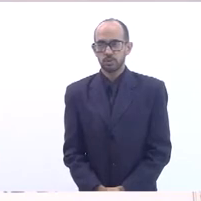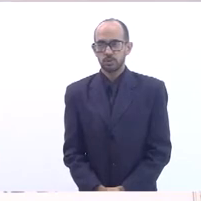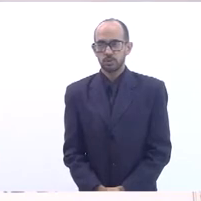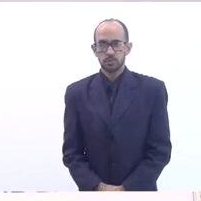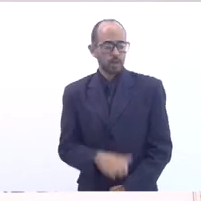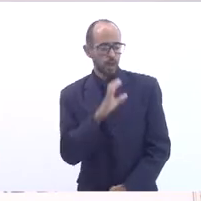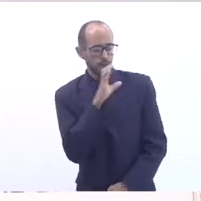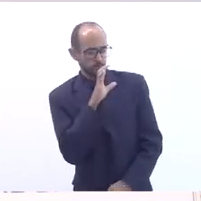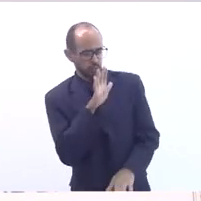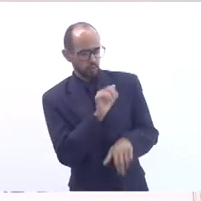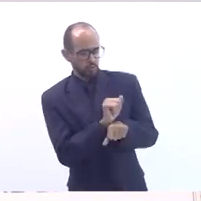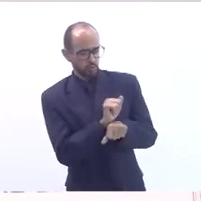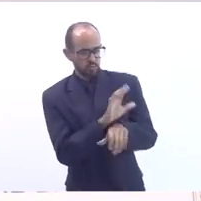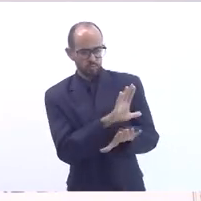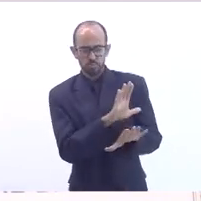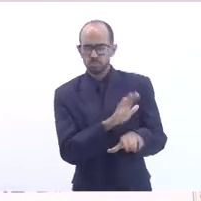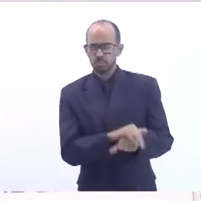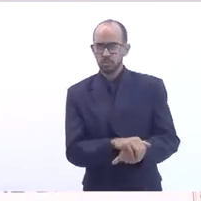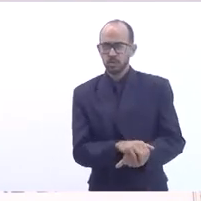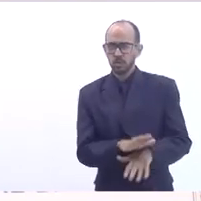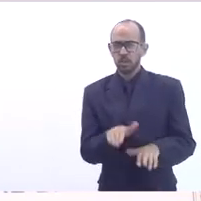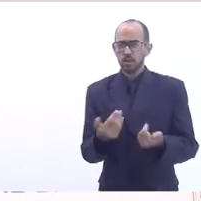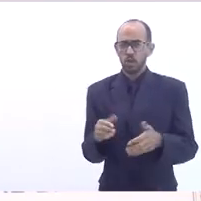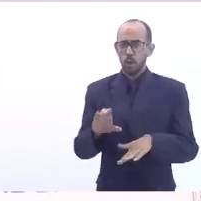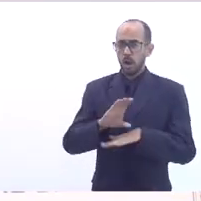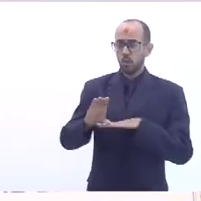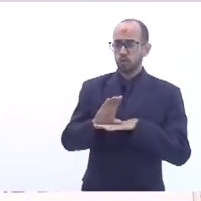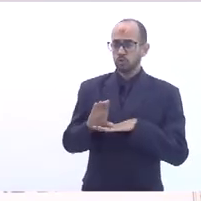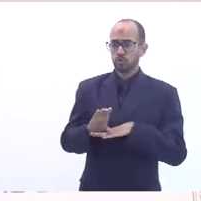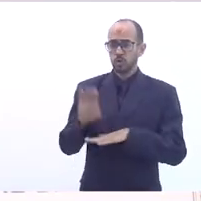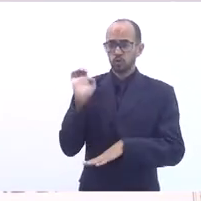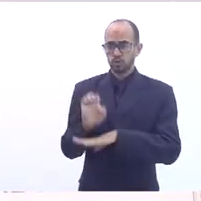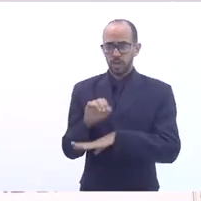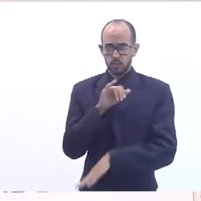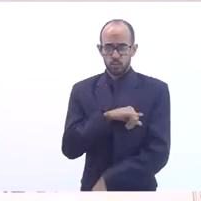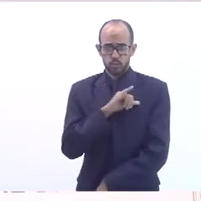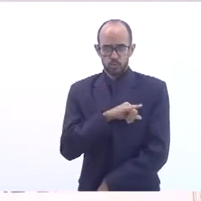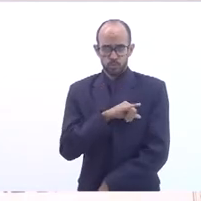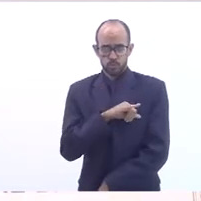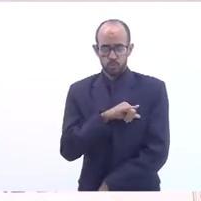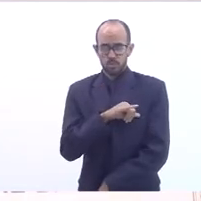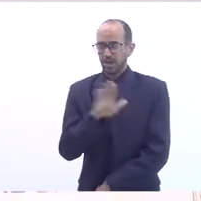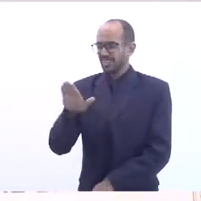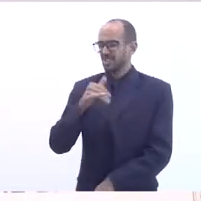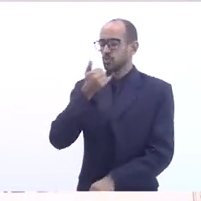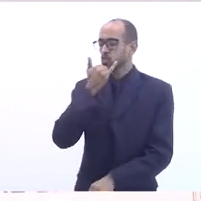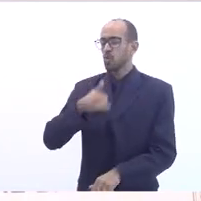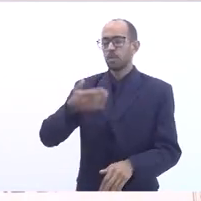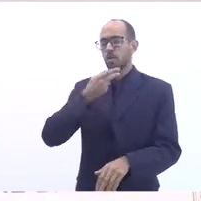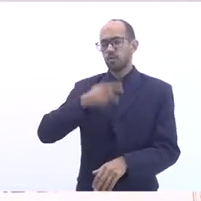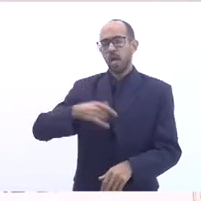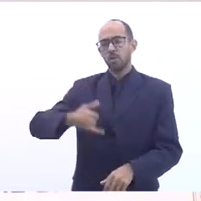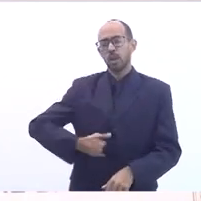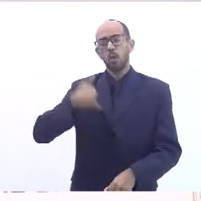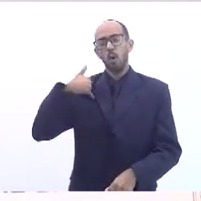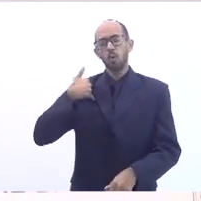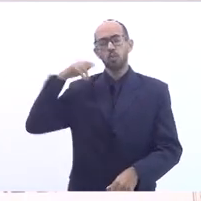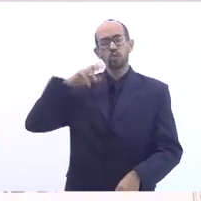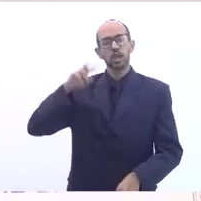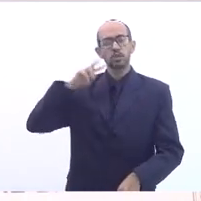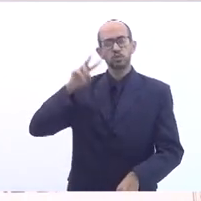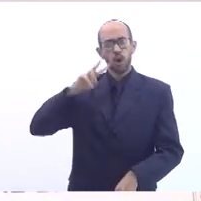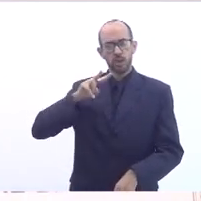o seguinte a constituição do Estado do Rio de Janeiro então só dizendo que eu tenho muito orgulho da minha história e tem muito orgulho